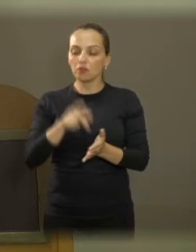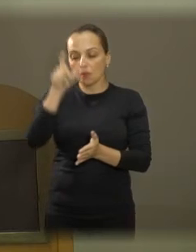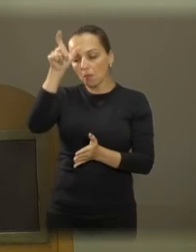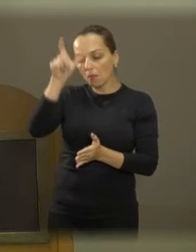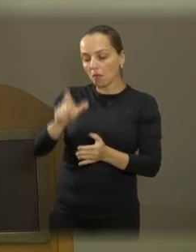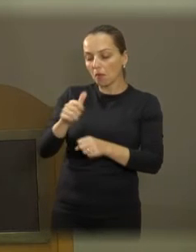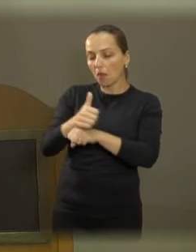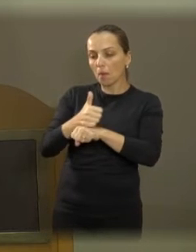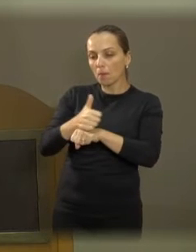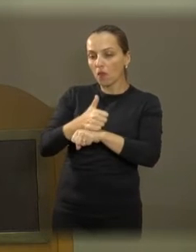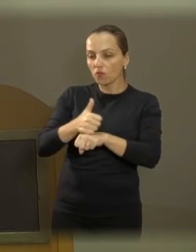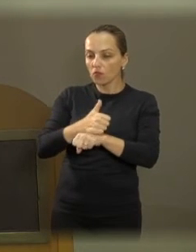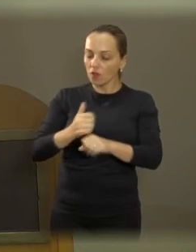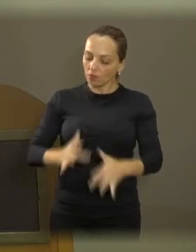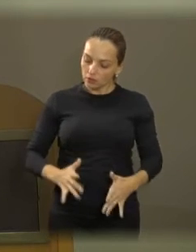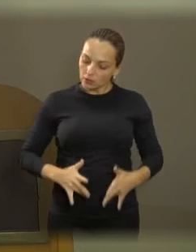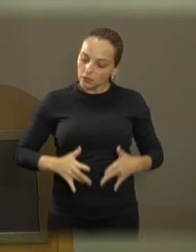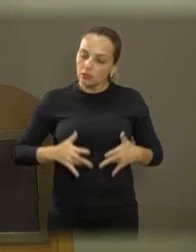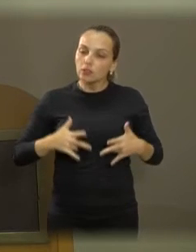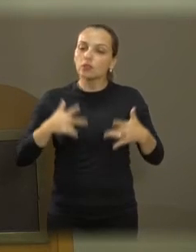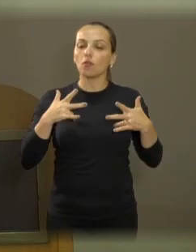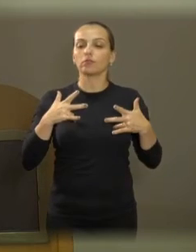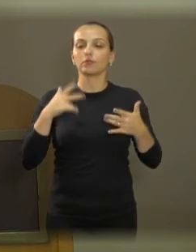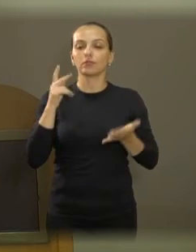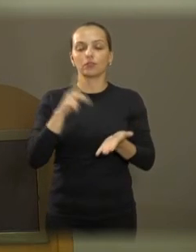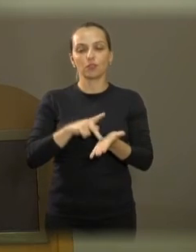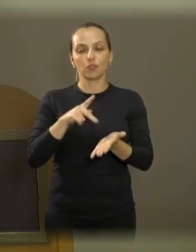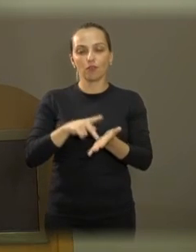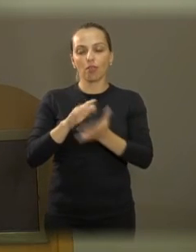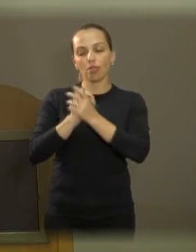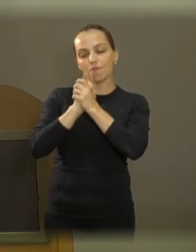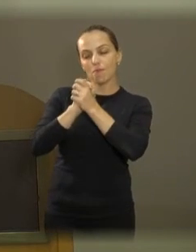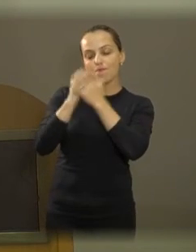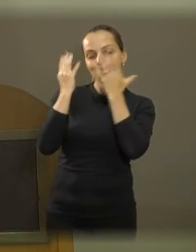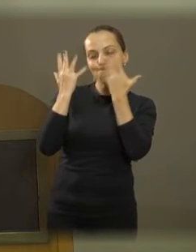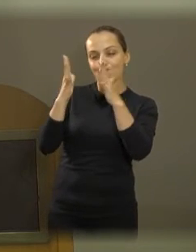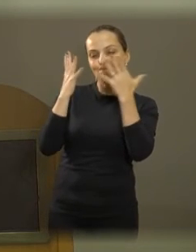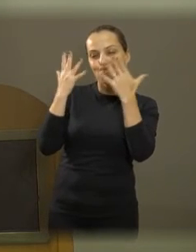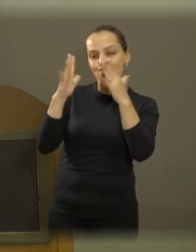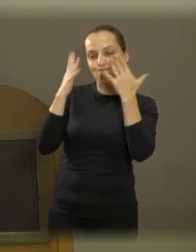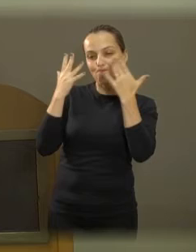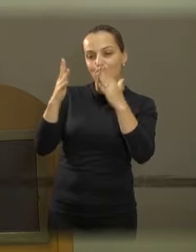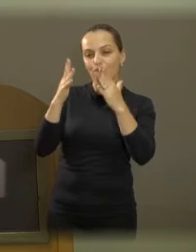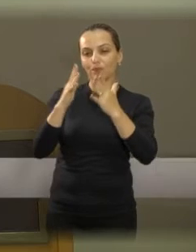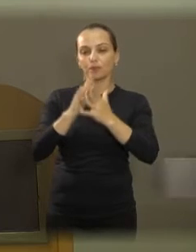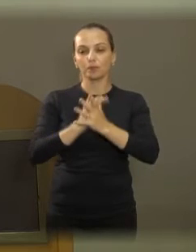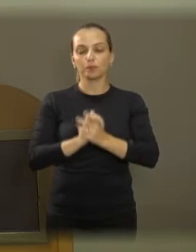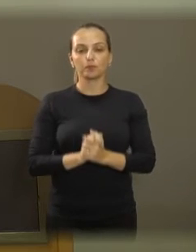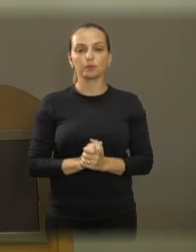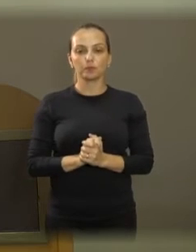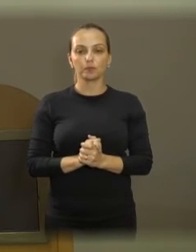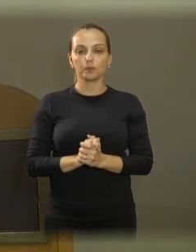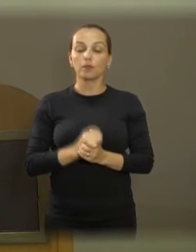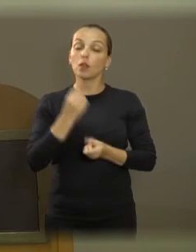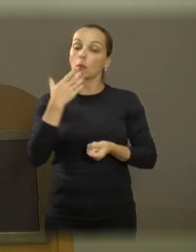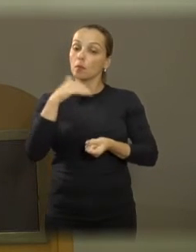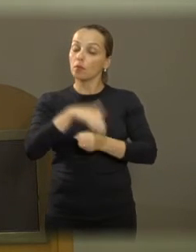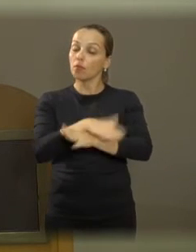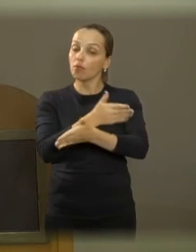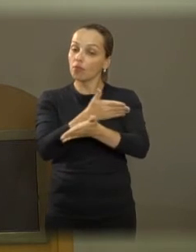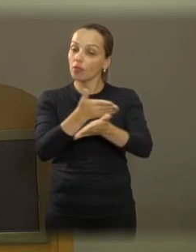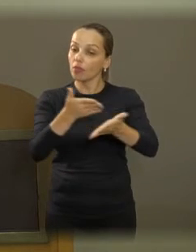orgulha. Parabéns, né? A humildade é uma virtude. Boa noite a